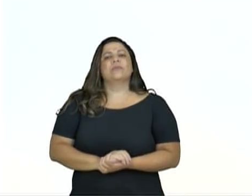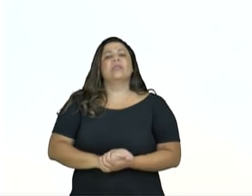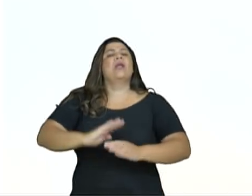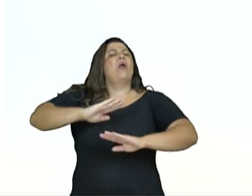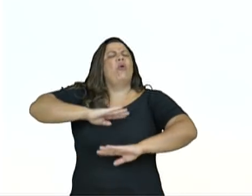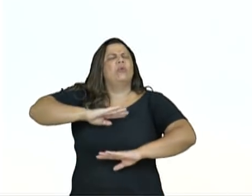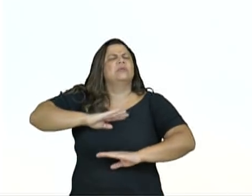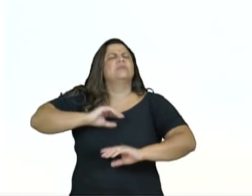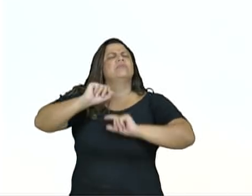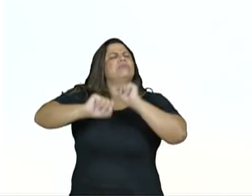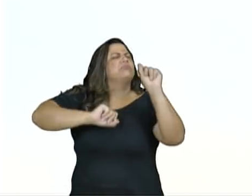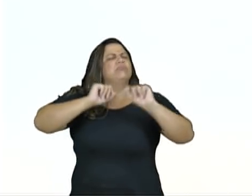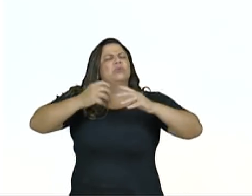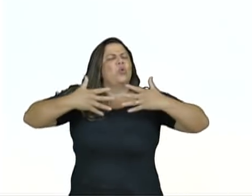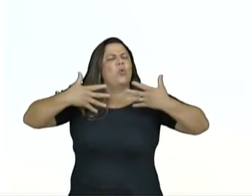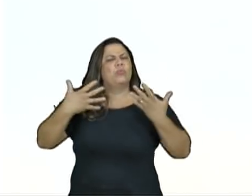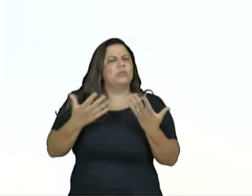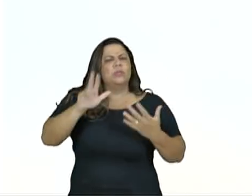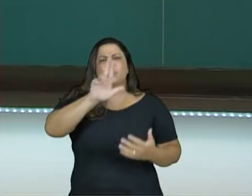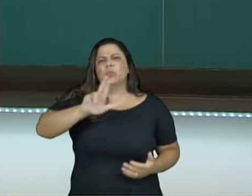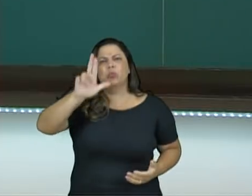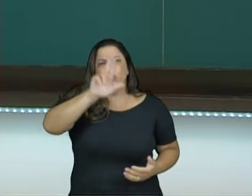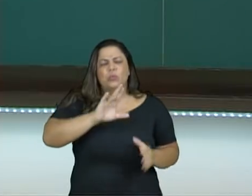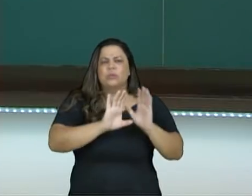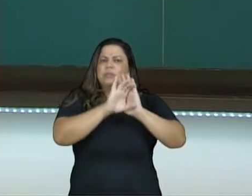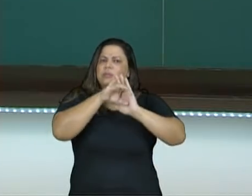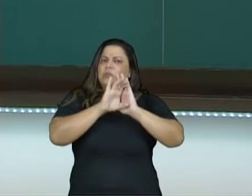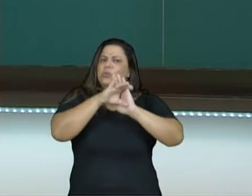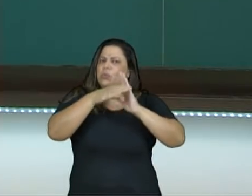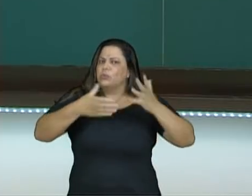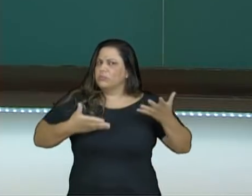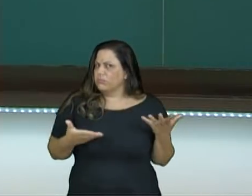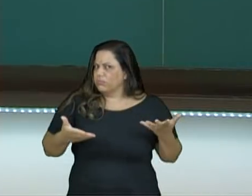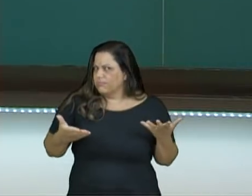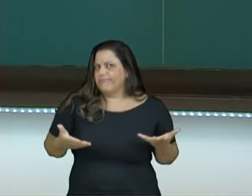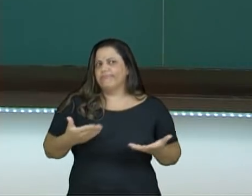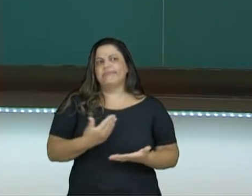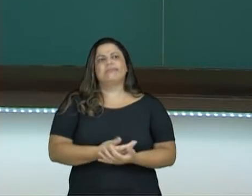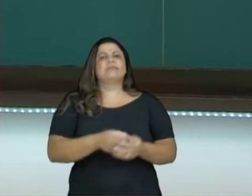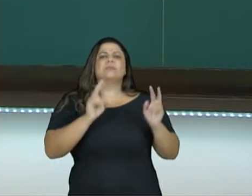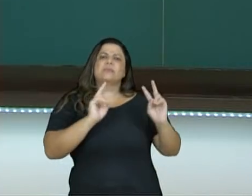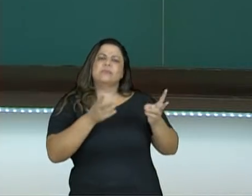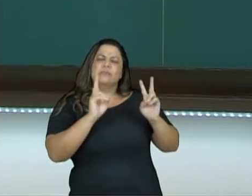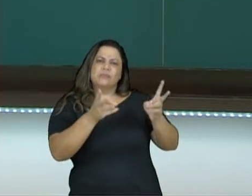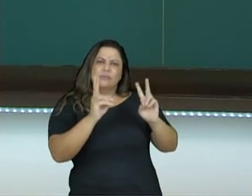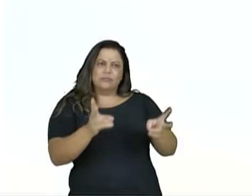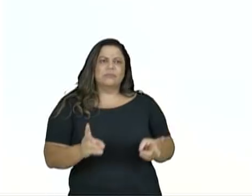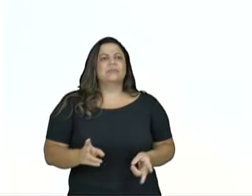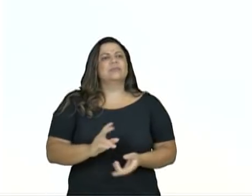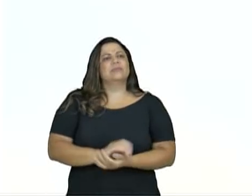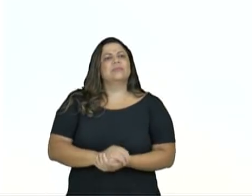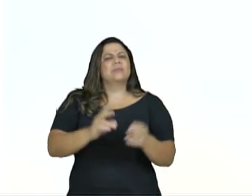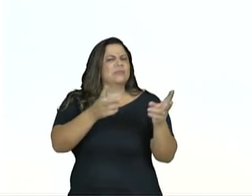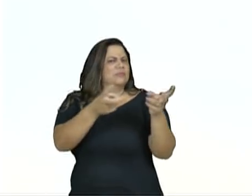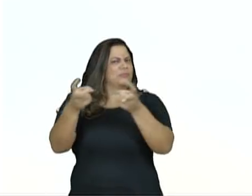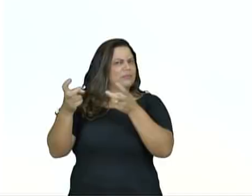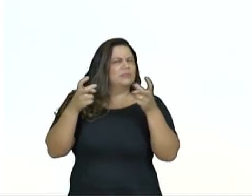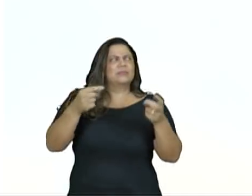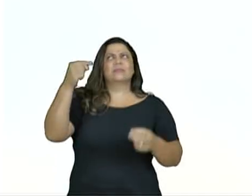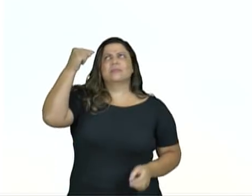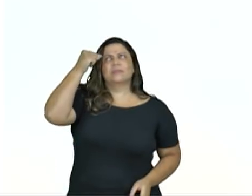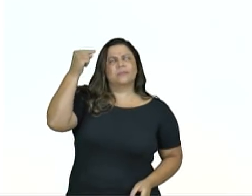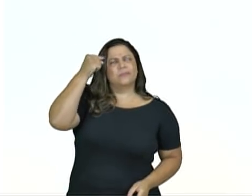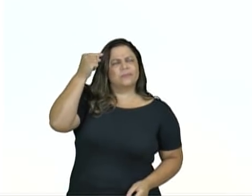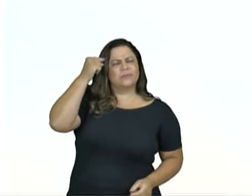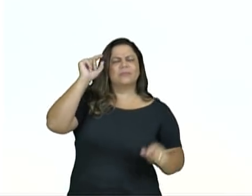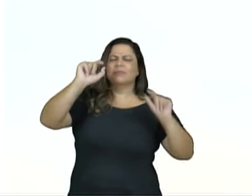nós usamos esse conceito de ângulo. Então, continuando, vamos verificar aqui, vocês estão pensando